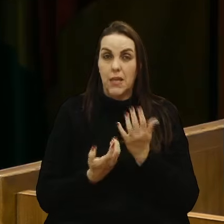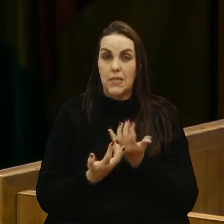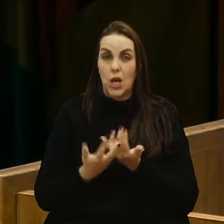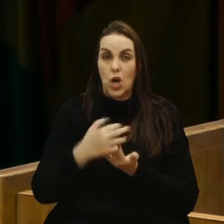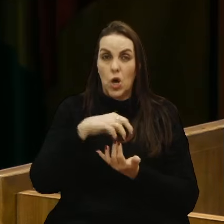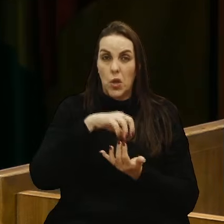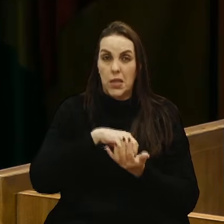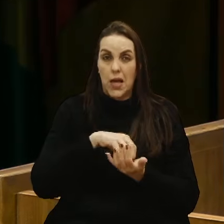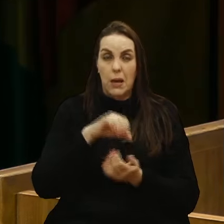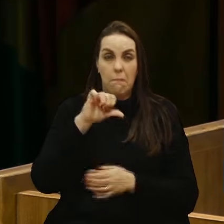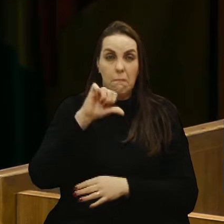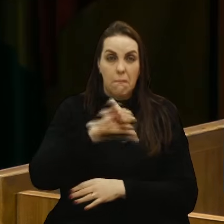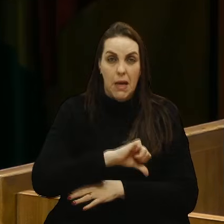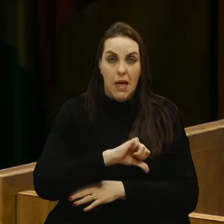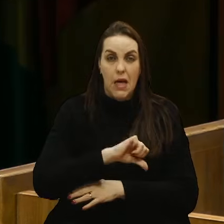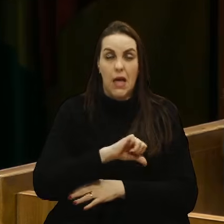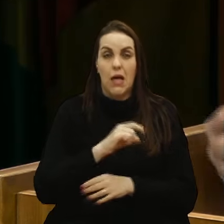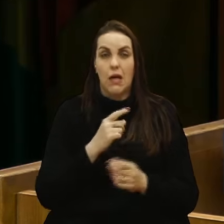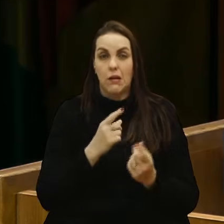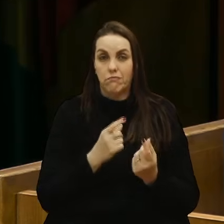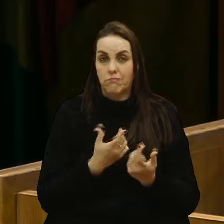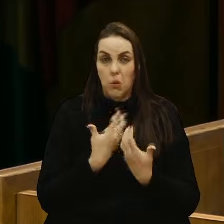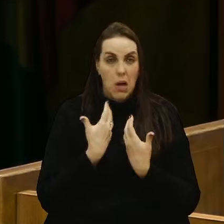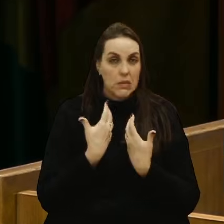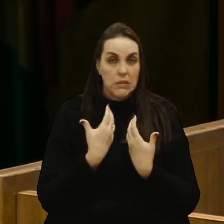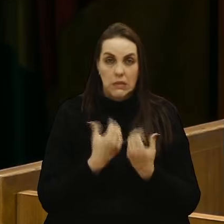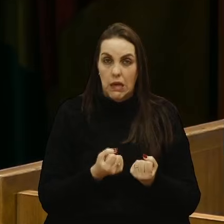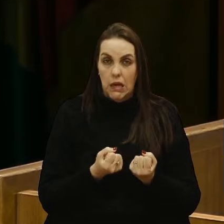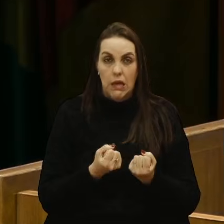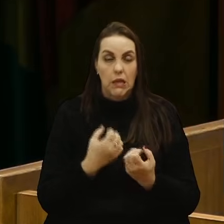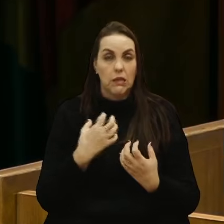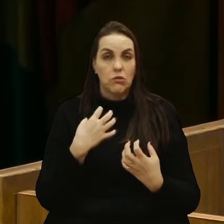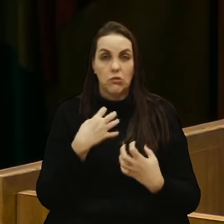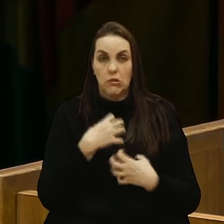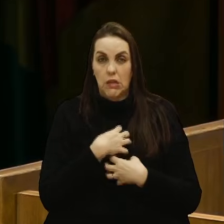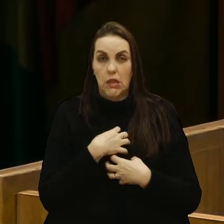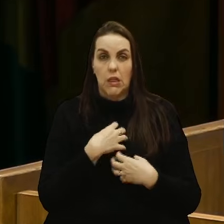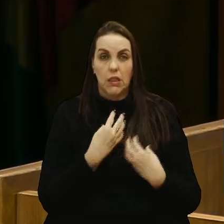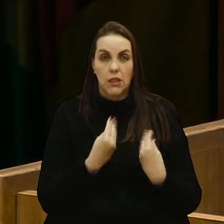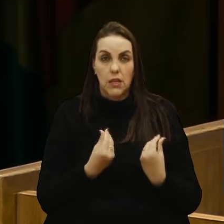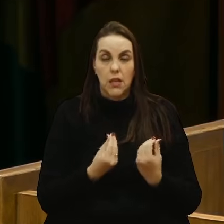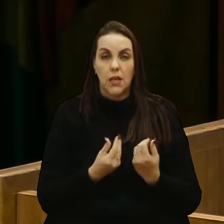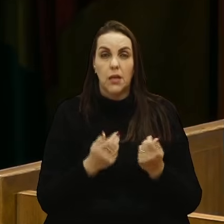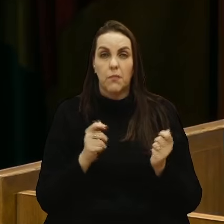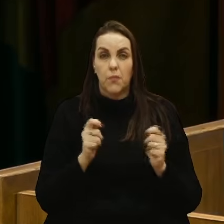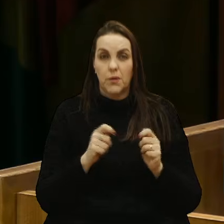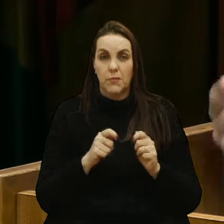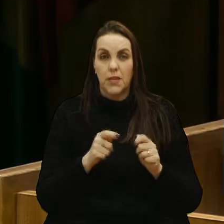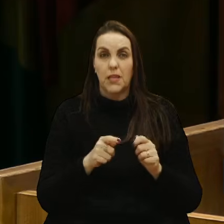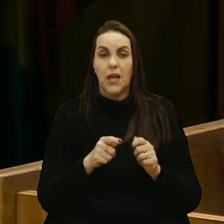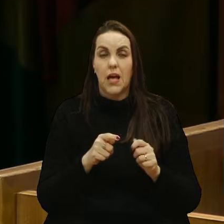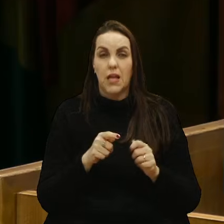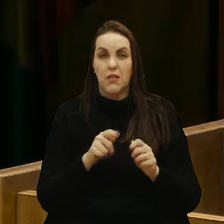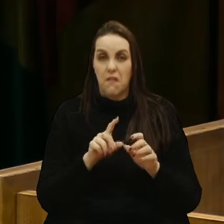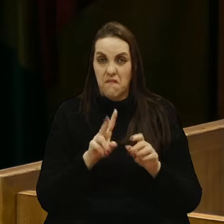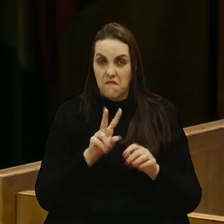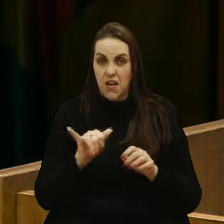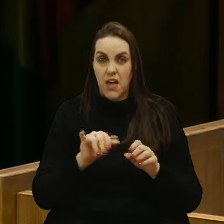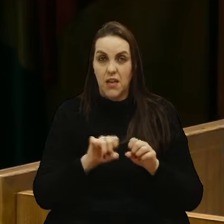mal, está em situação inaceitável, está numa condição de não se